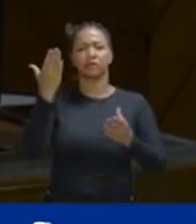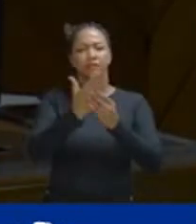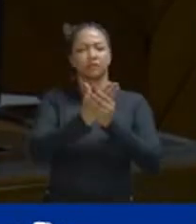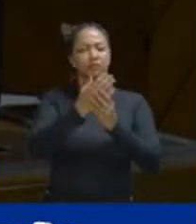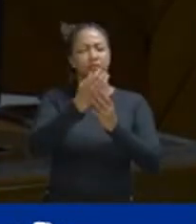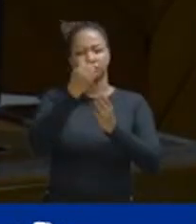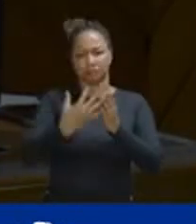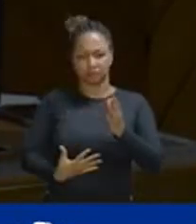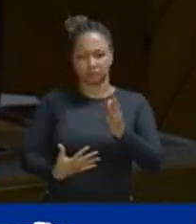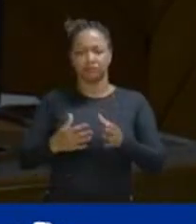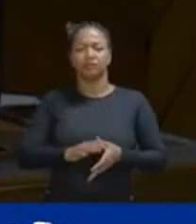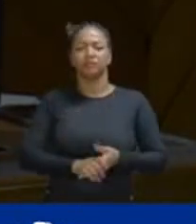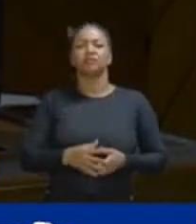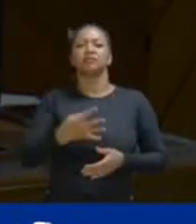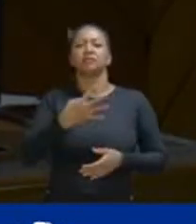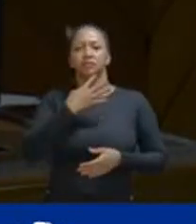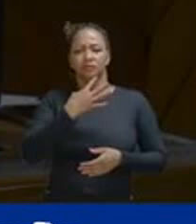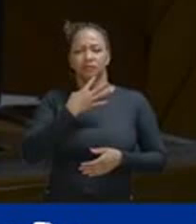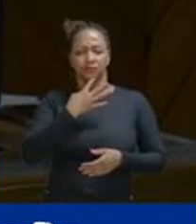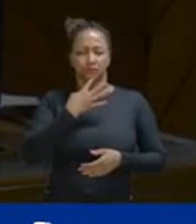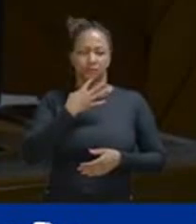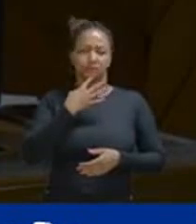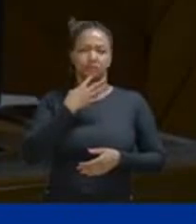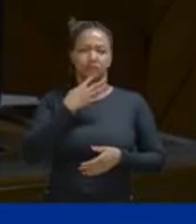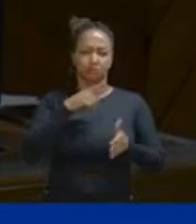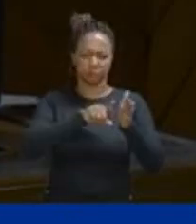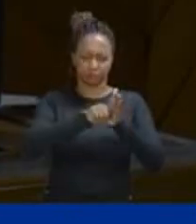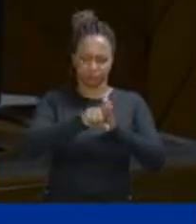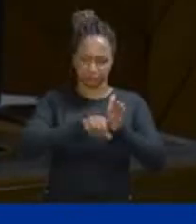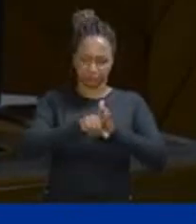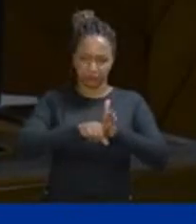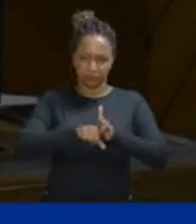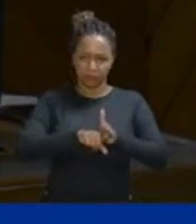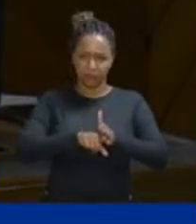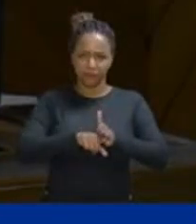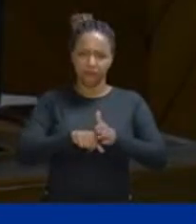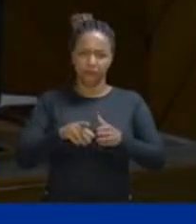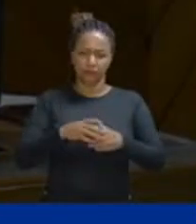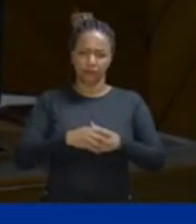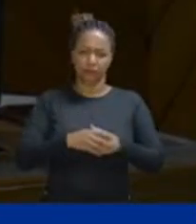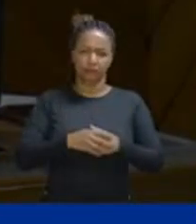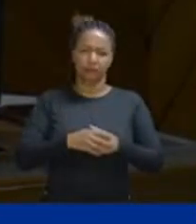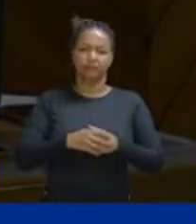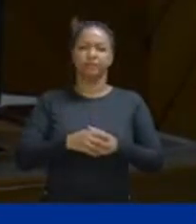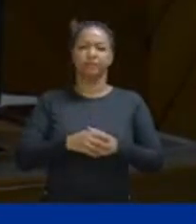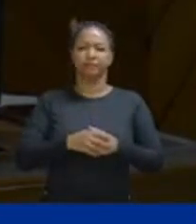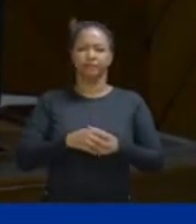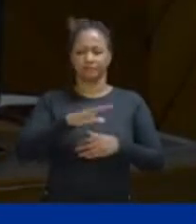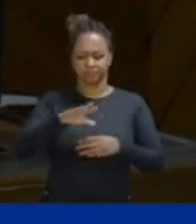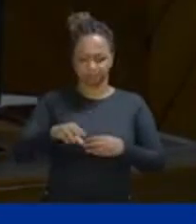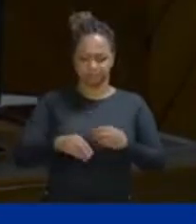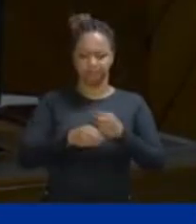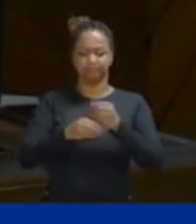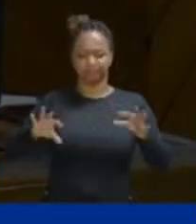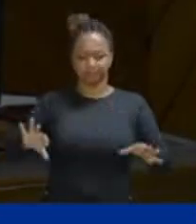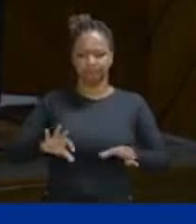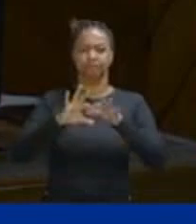embargos, com esses efeitos infringentes, se reanalisa, assim, fato, desde que